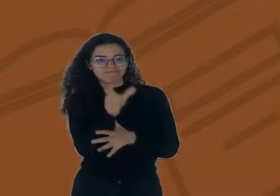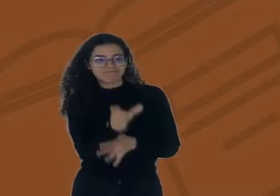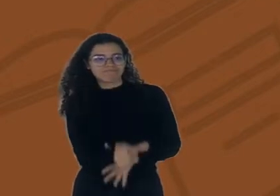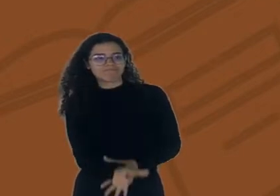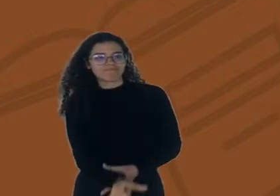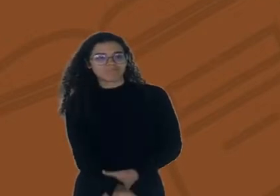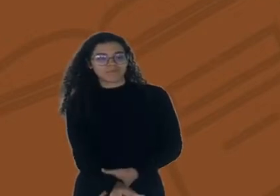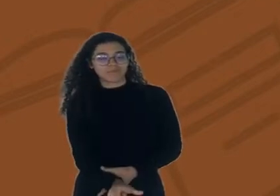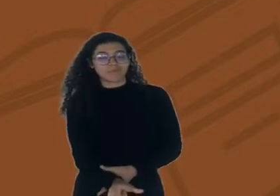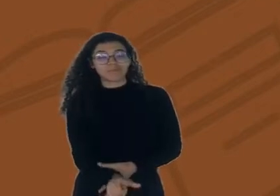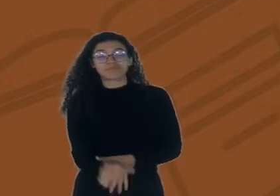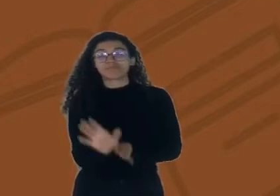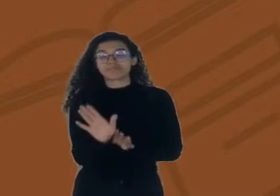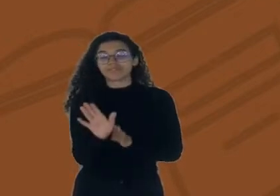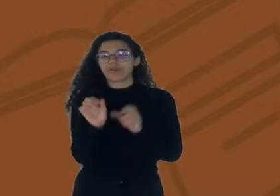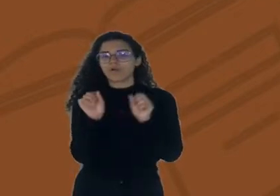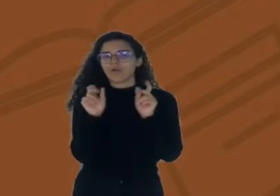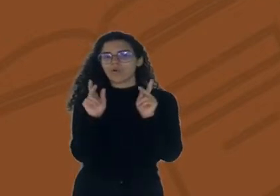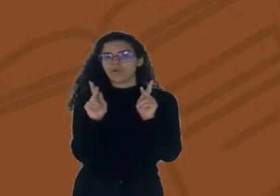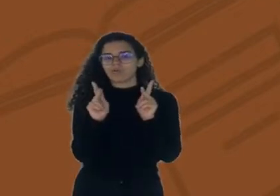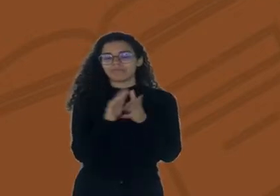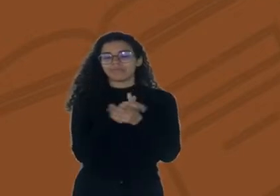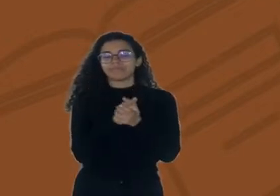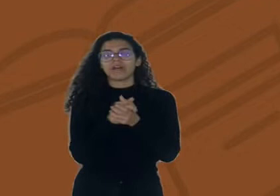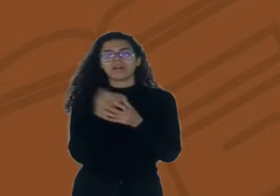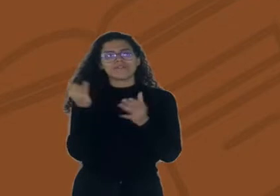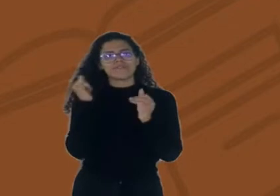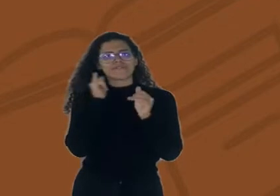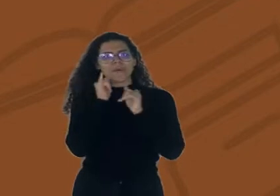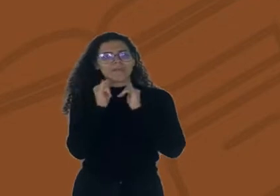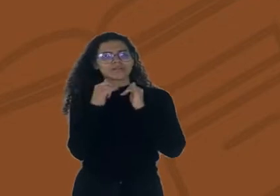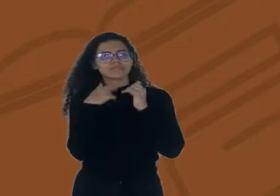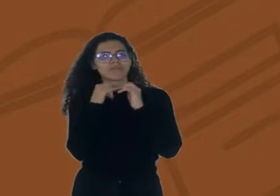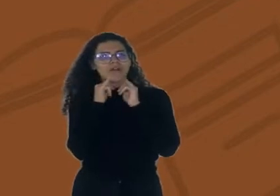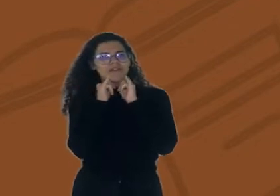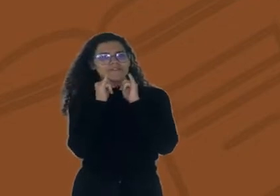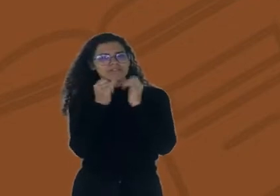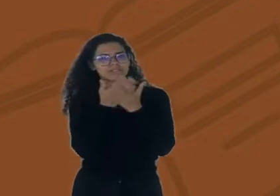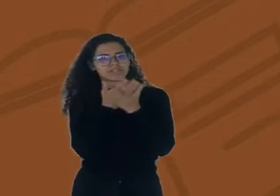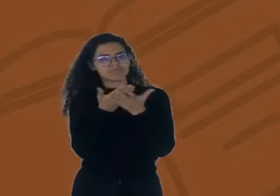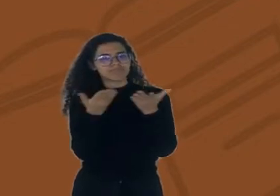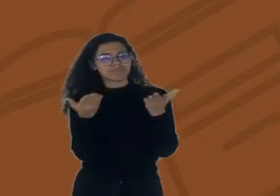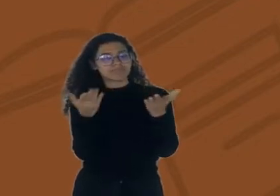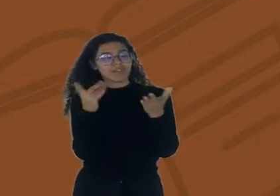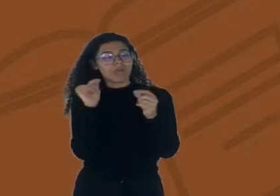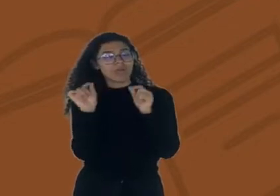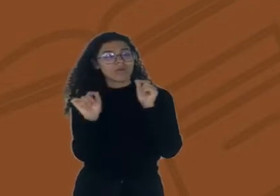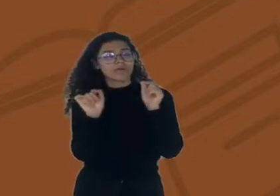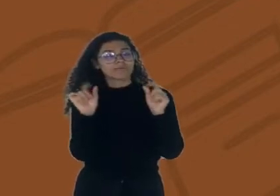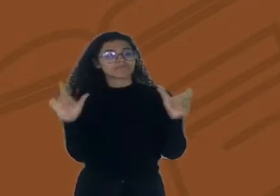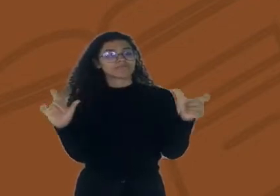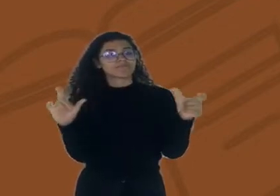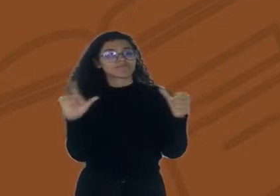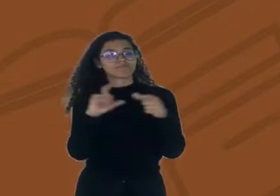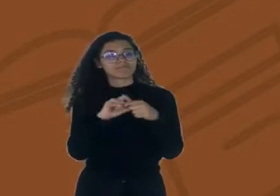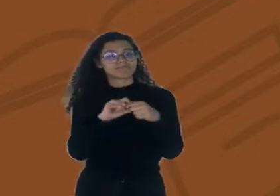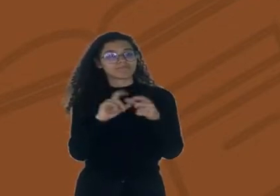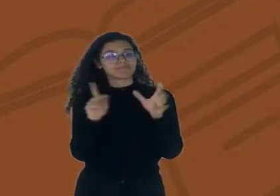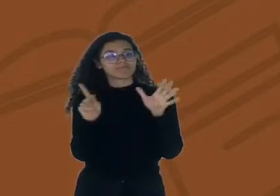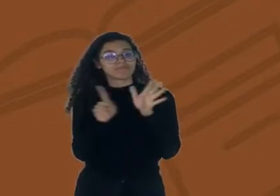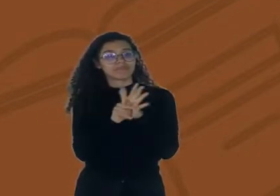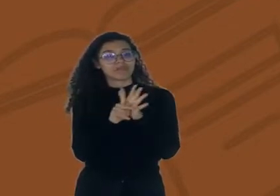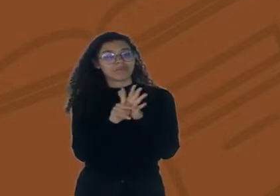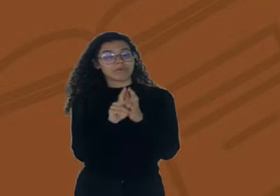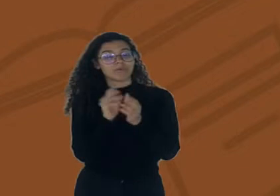Então essas informações que eu acabei de citar são informações relacionadas ao nível